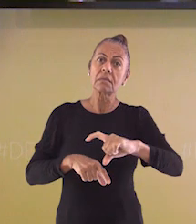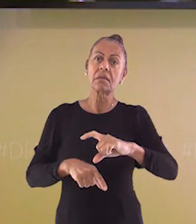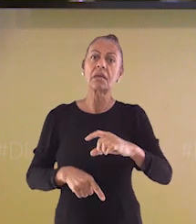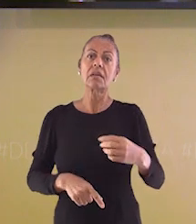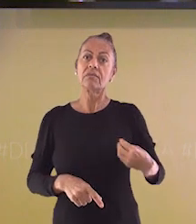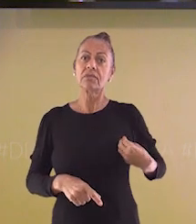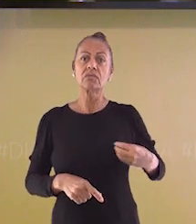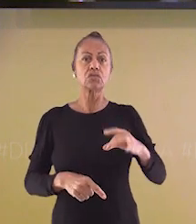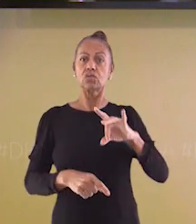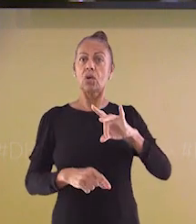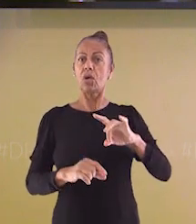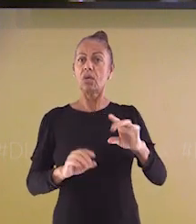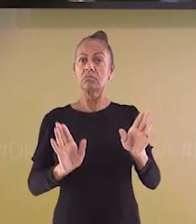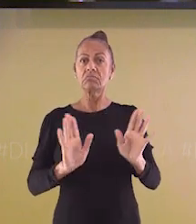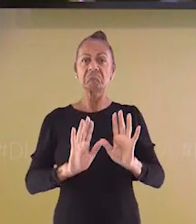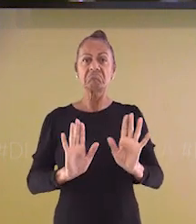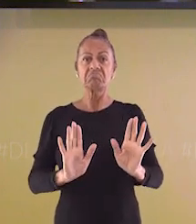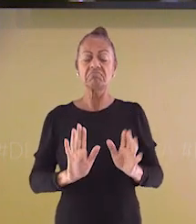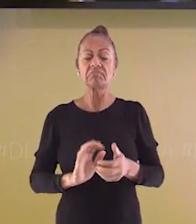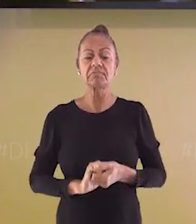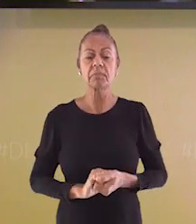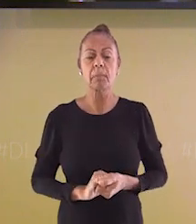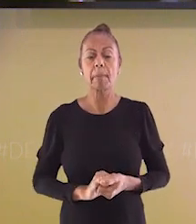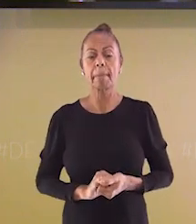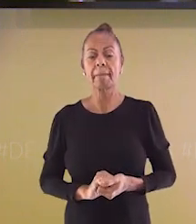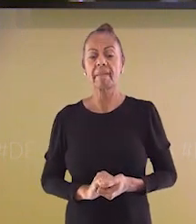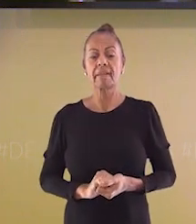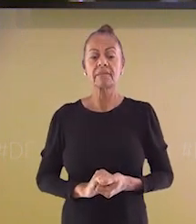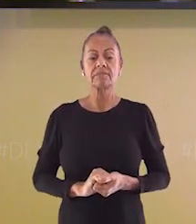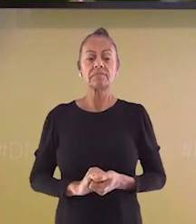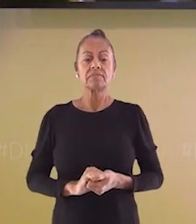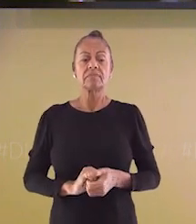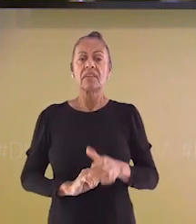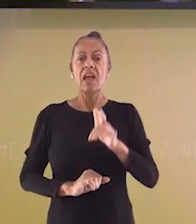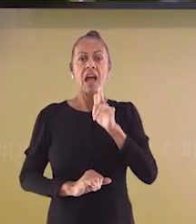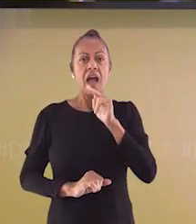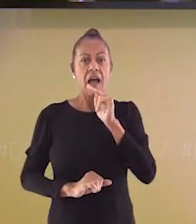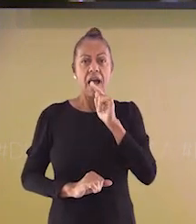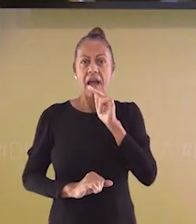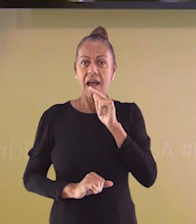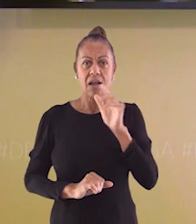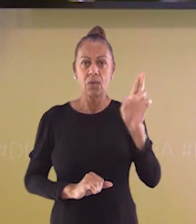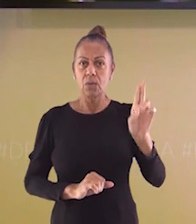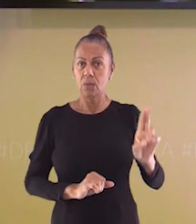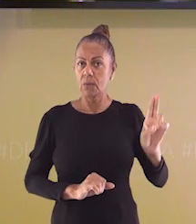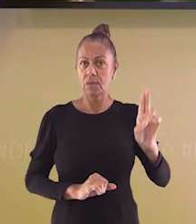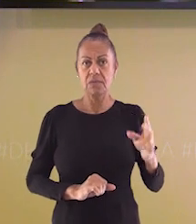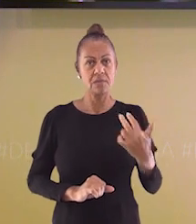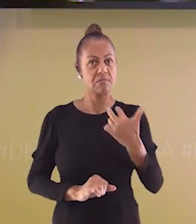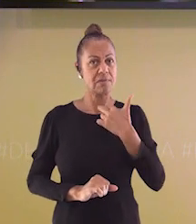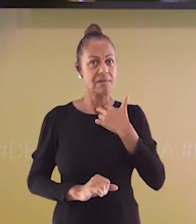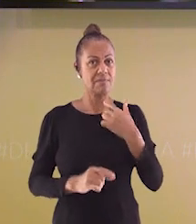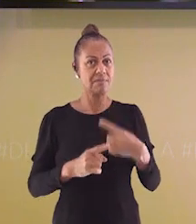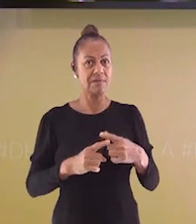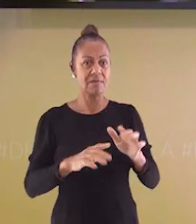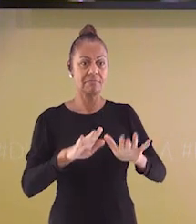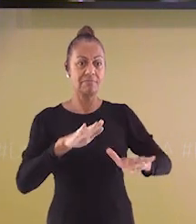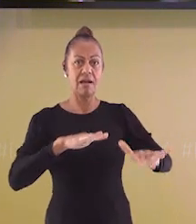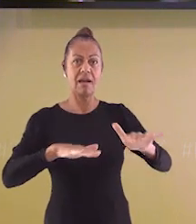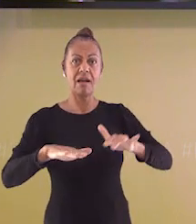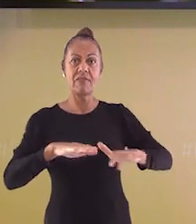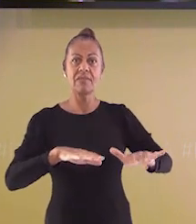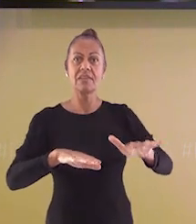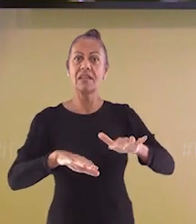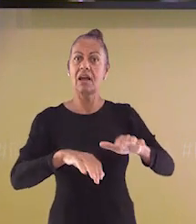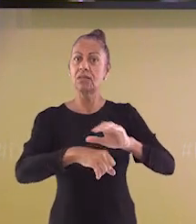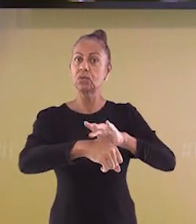claro que também tem toda a questão da contaminação dessa água, né? Não é mais uma água que a gente pode consumir. Inclusive, grande transmissora de doenças, principalmente por